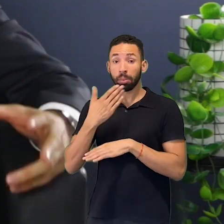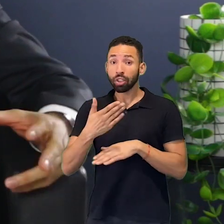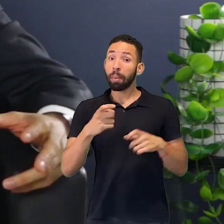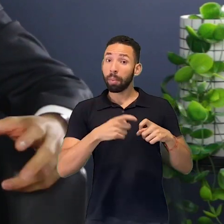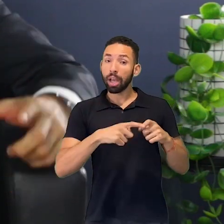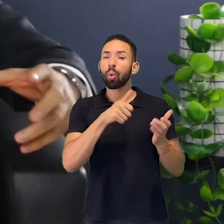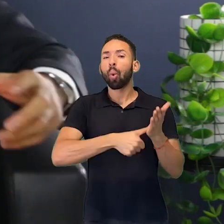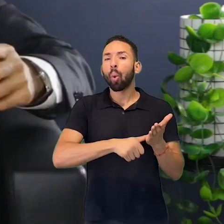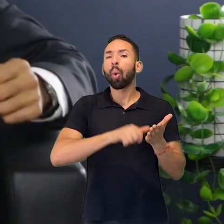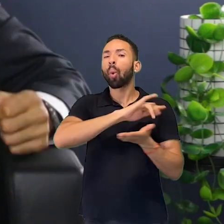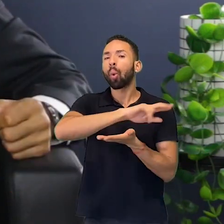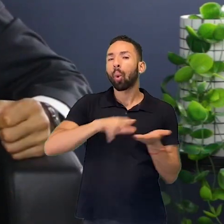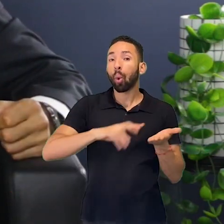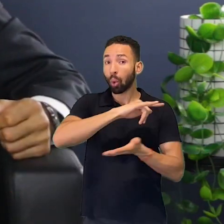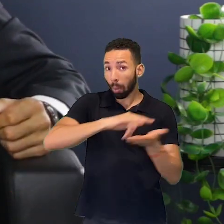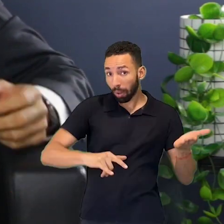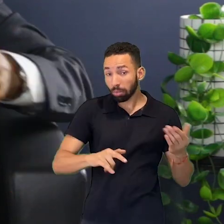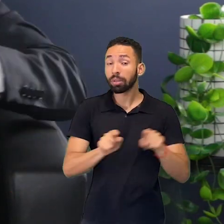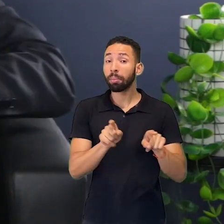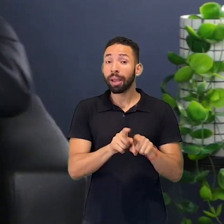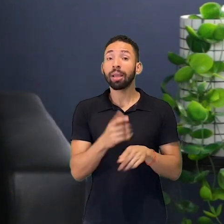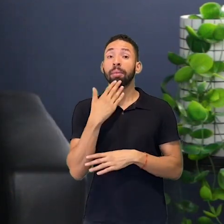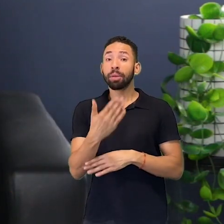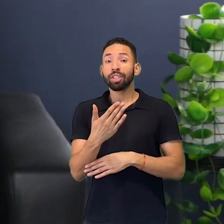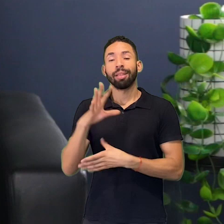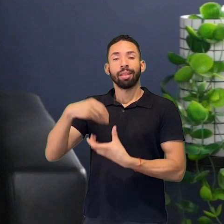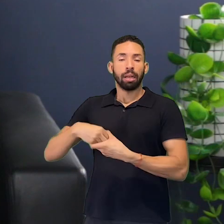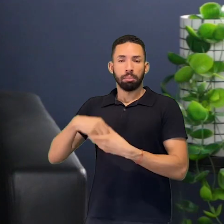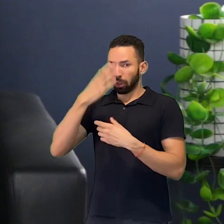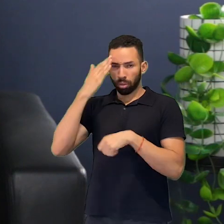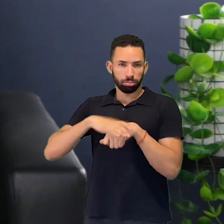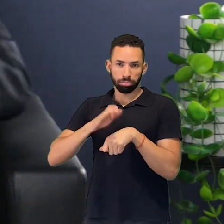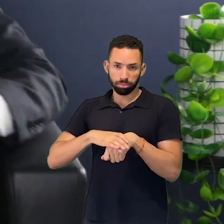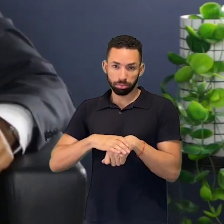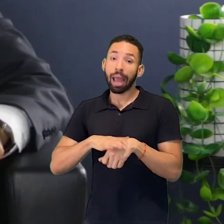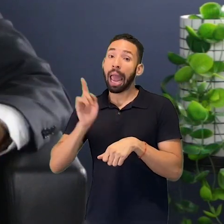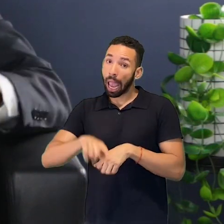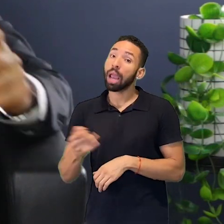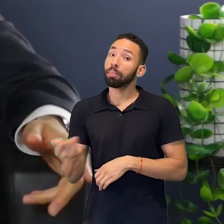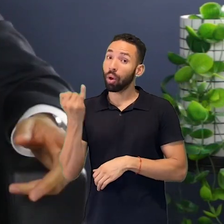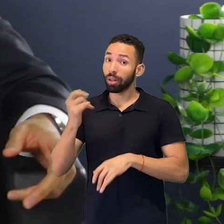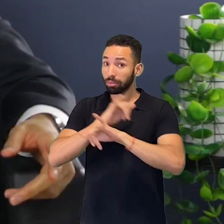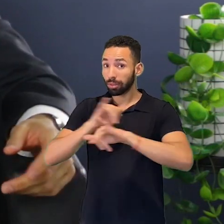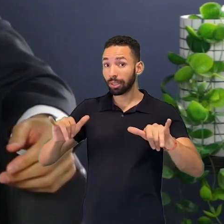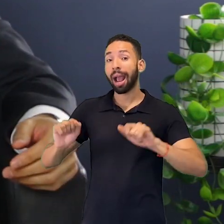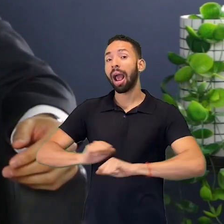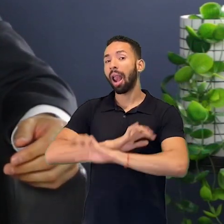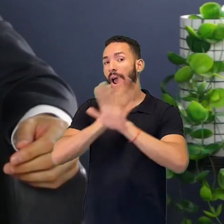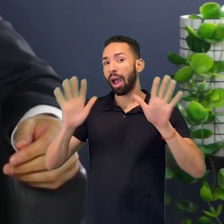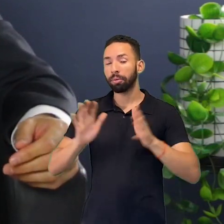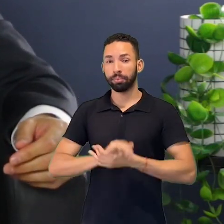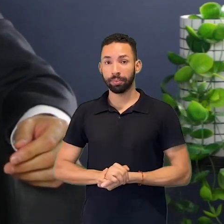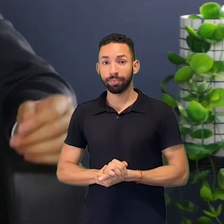pode solicitar para o médico os documentos necessários e fazer essa solicitação do TFD. E aí é importante esclarecer uma